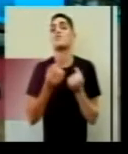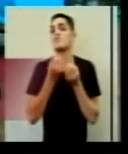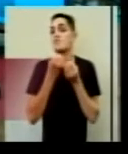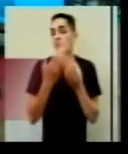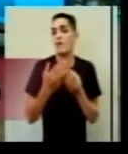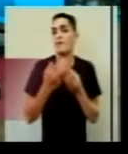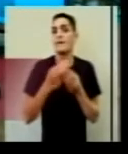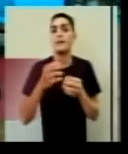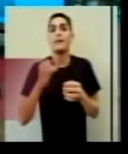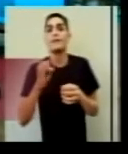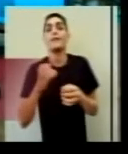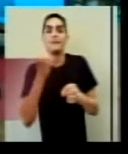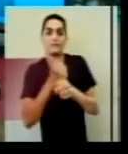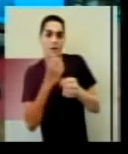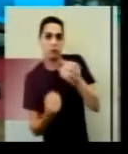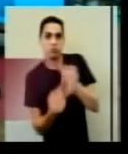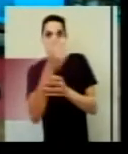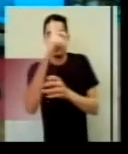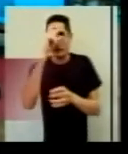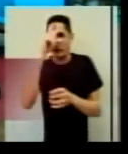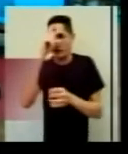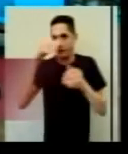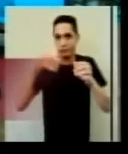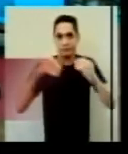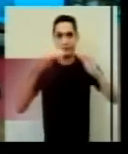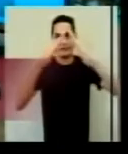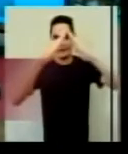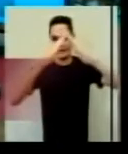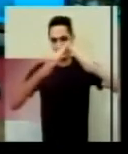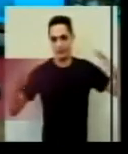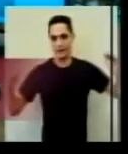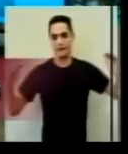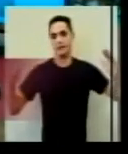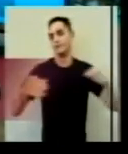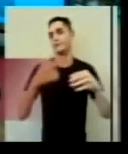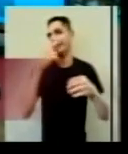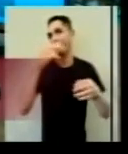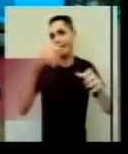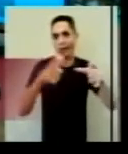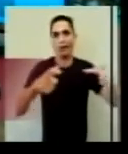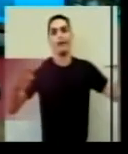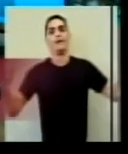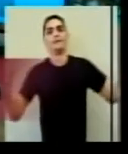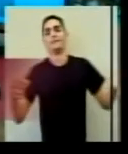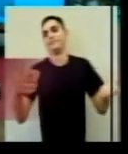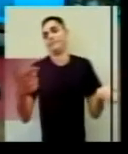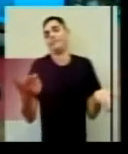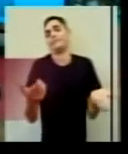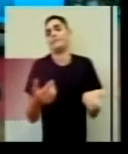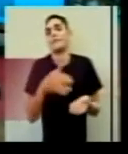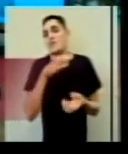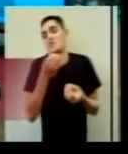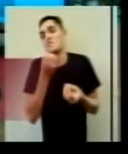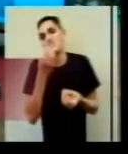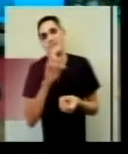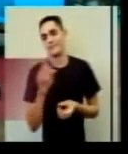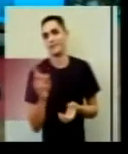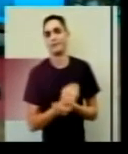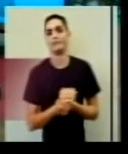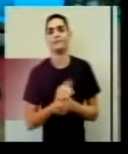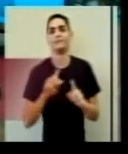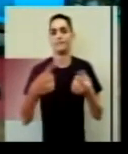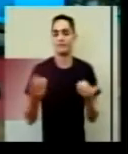feito. Os quartos são individualizados. O hospital de campanha é aquele barracão, pessoal. Para de falar em hospital de campanha quando a